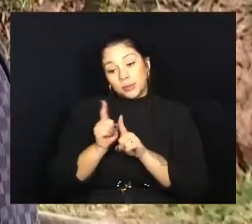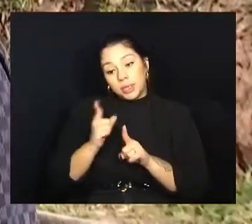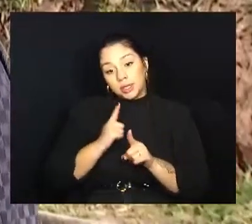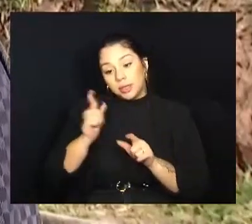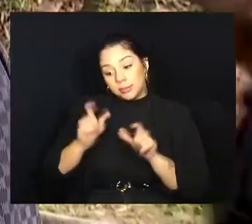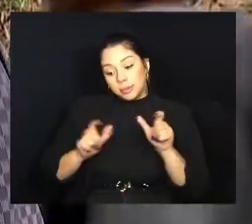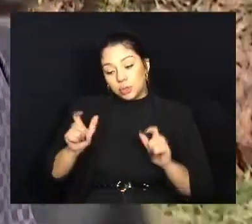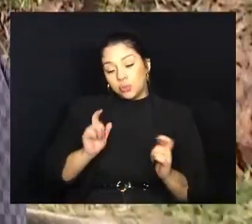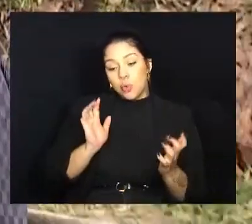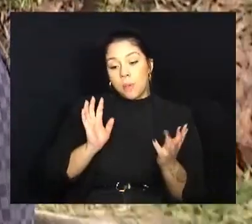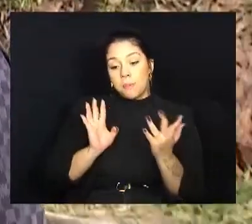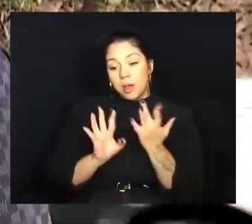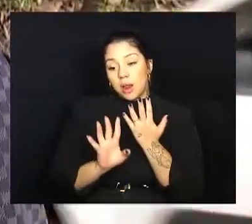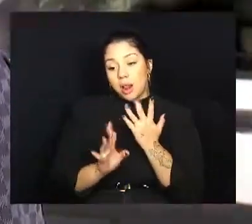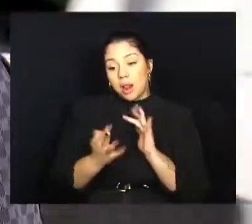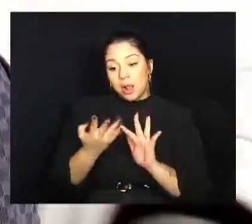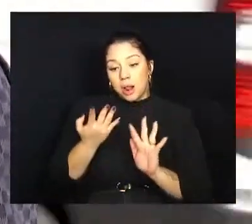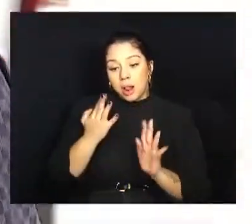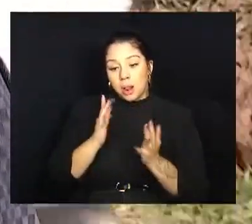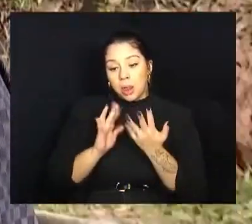E então, na entrada e saída